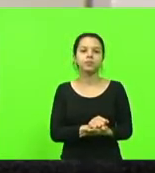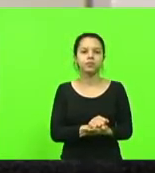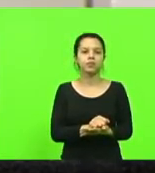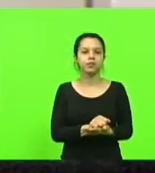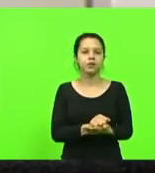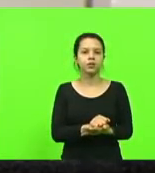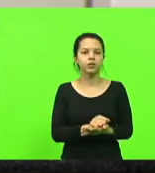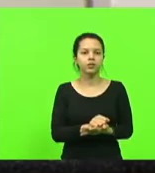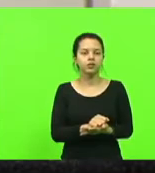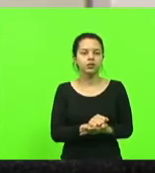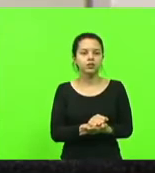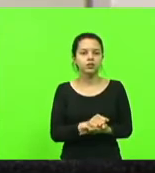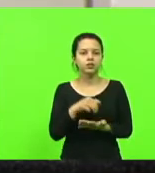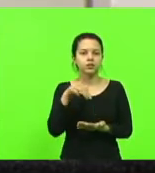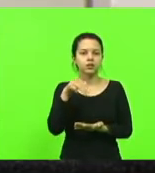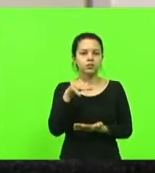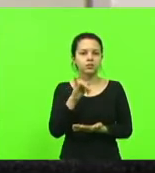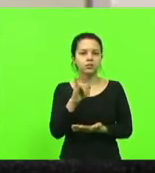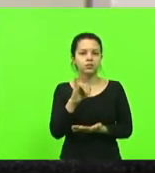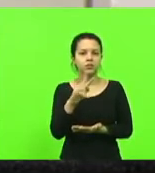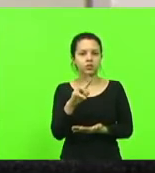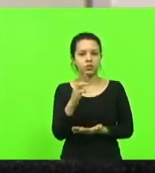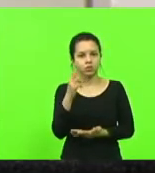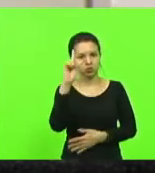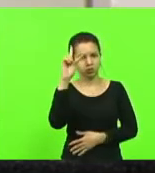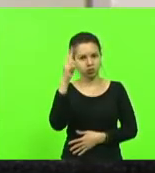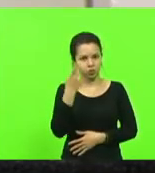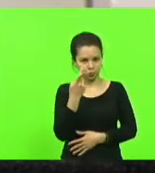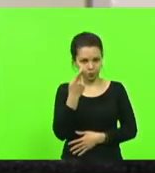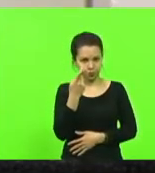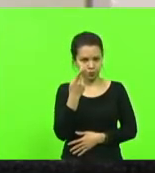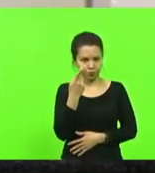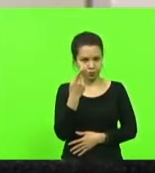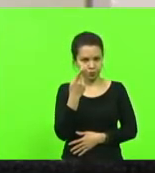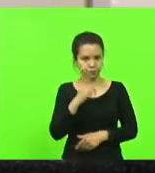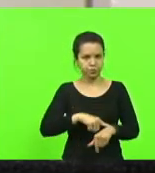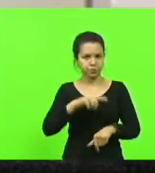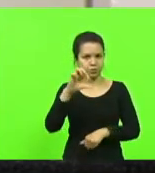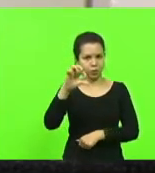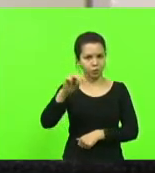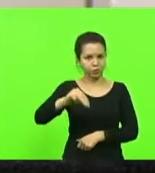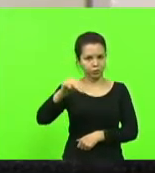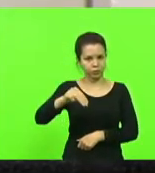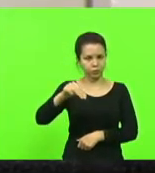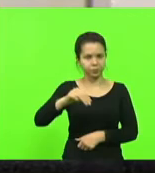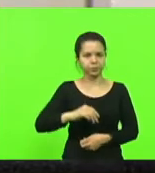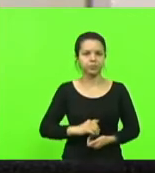uso da tribuna, Milton Robles. Vossa Excelência terá 9 minutos, deputado Milton.